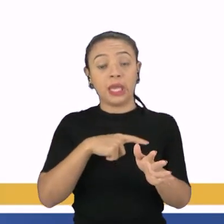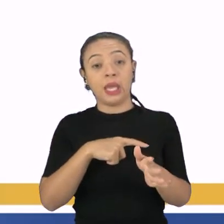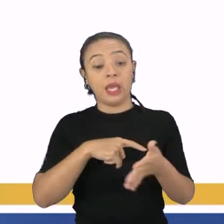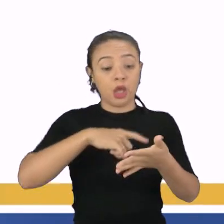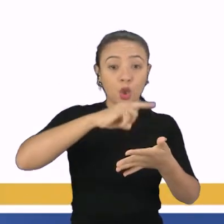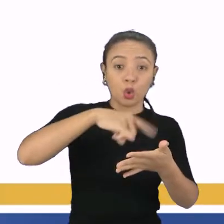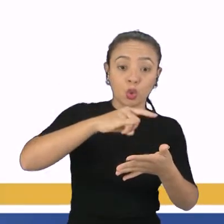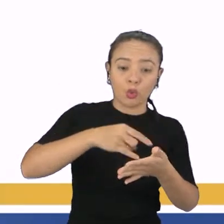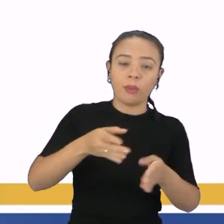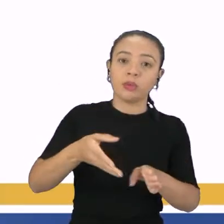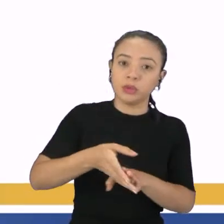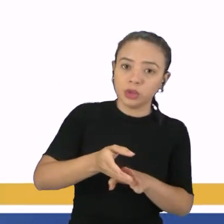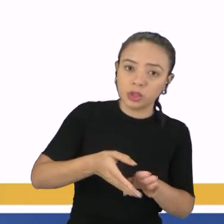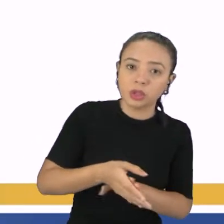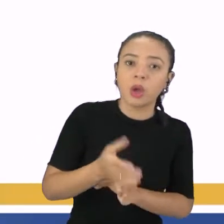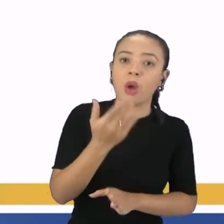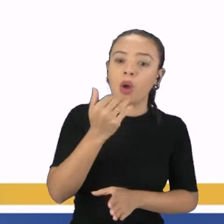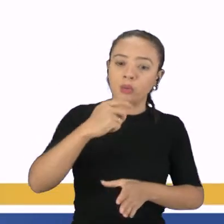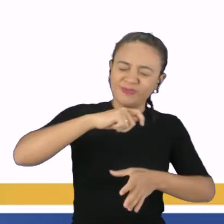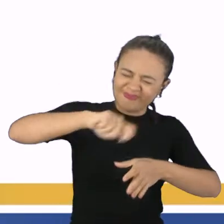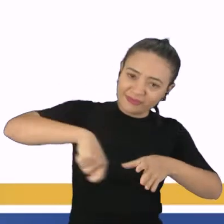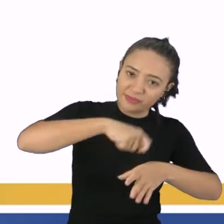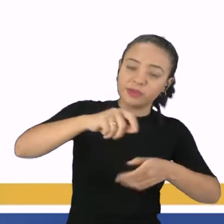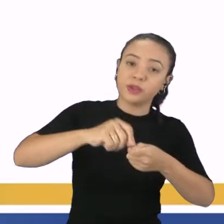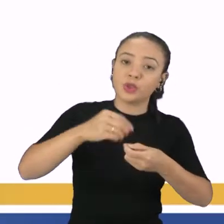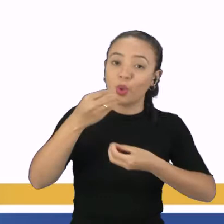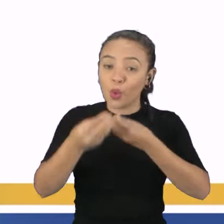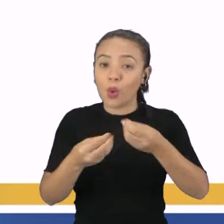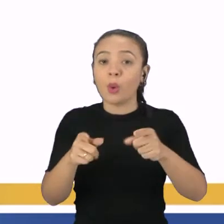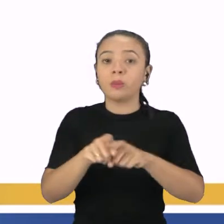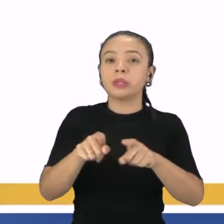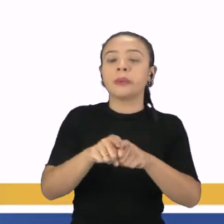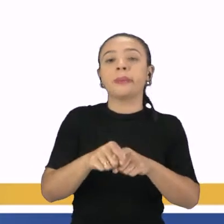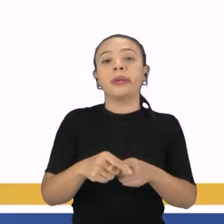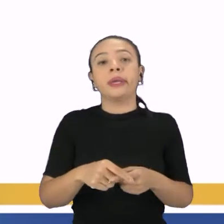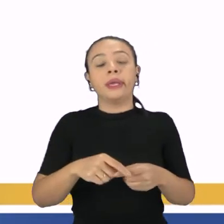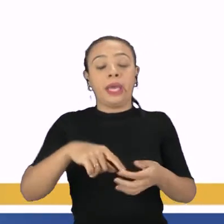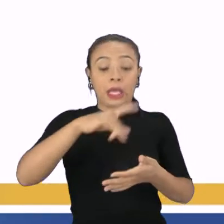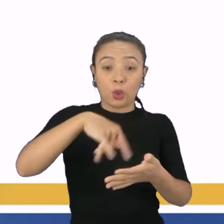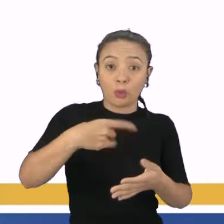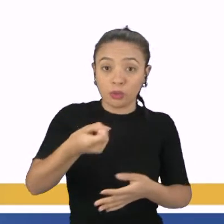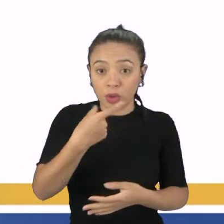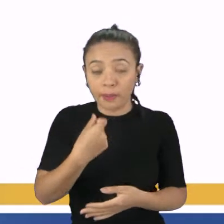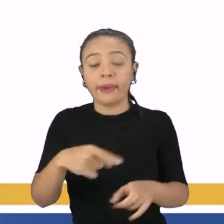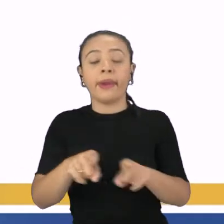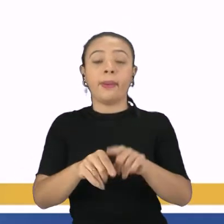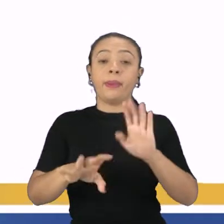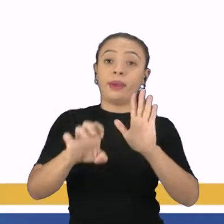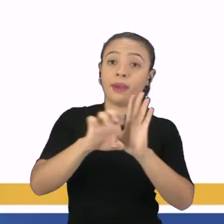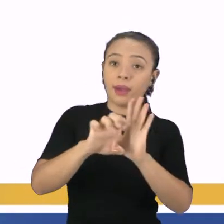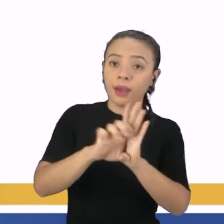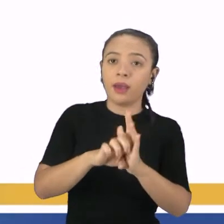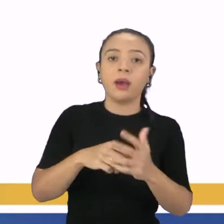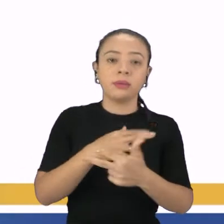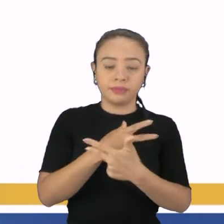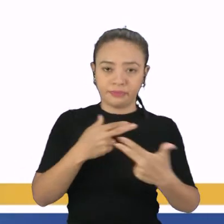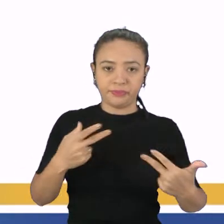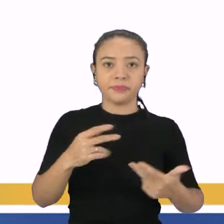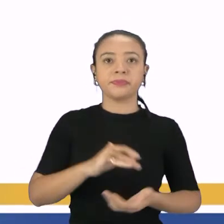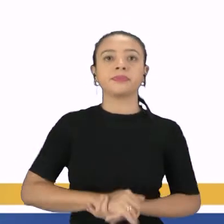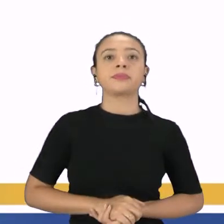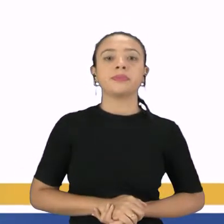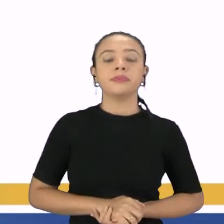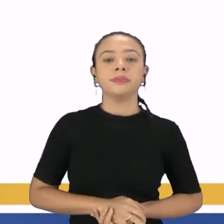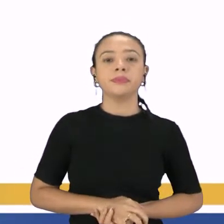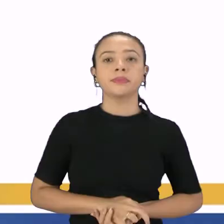manuais de instruções, receitas culinárias, bulas, regulamentos, editais e etc. Veja que